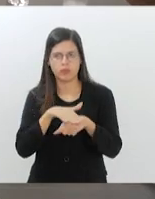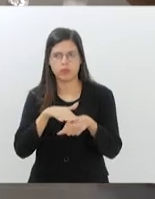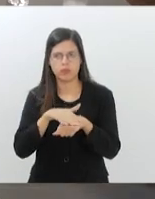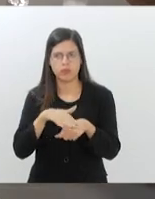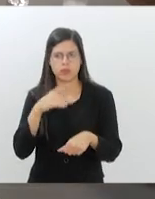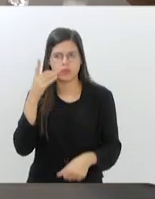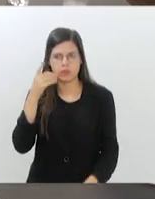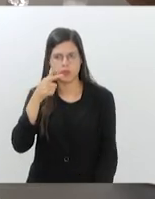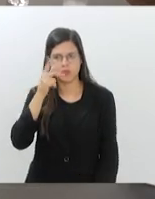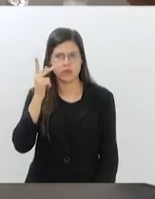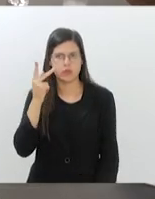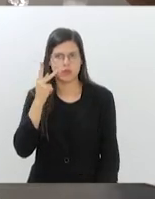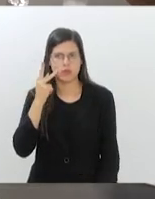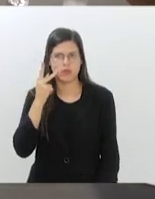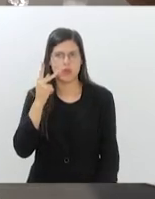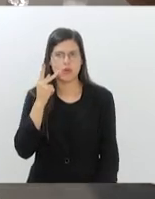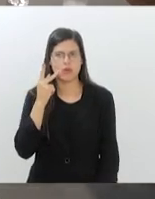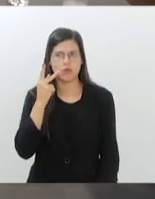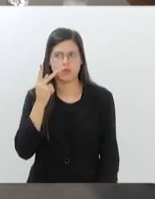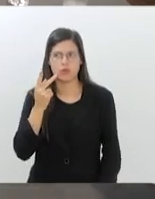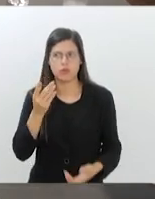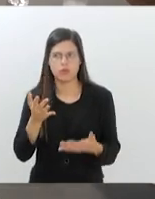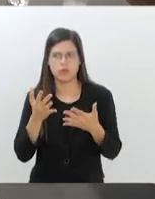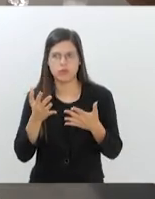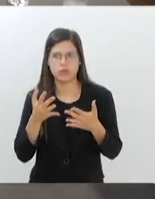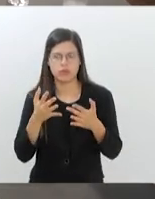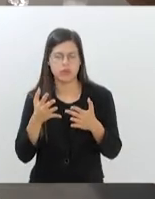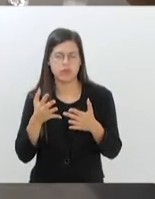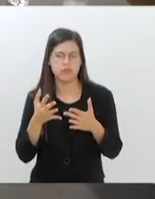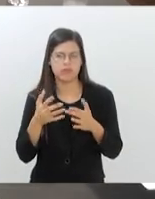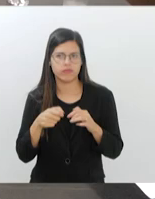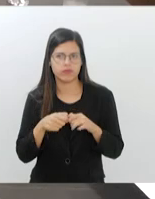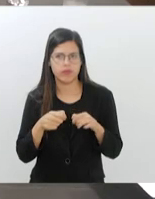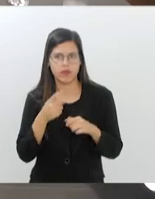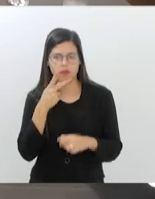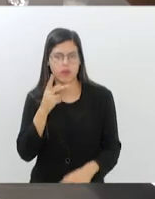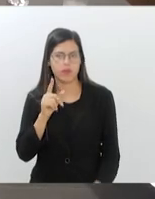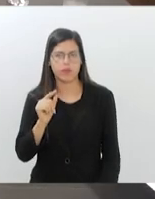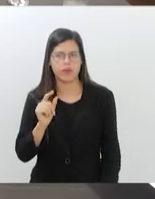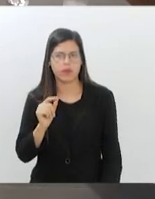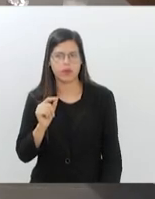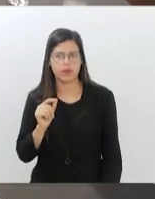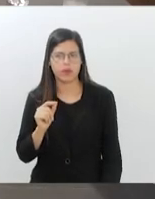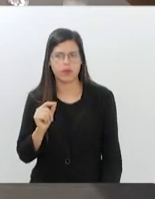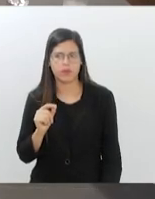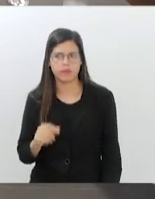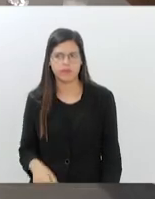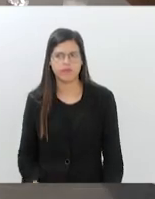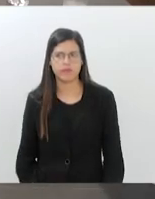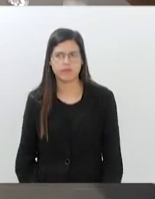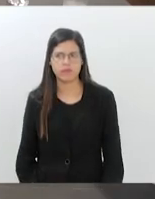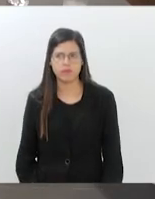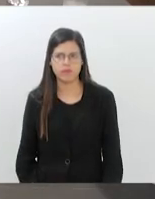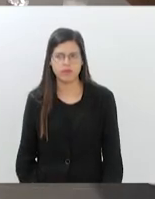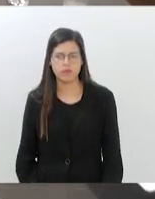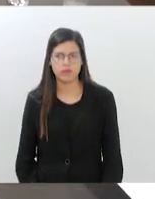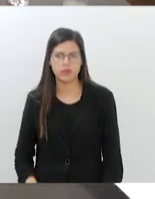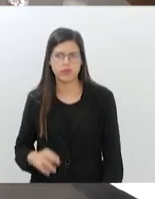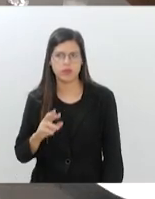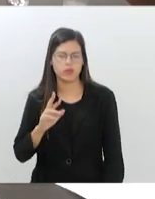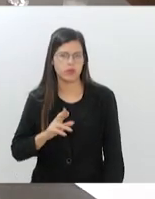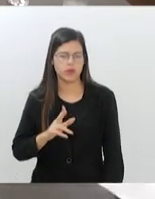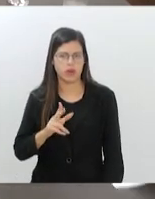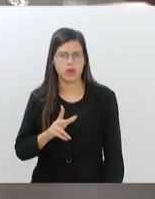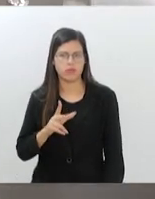e a menção que queria fazer é que nós nesse vigor que nós temos dado E aí não é mérito meu